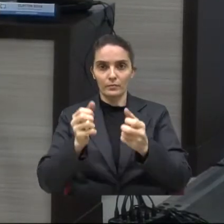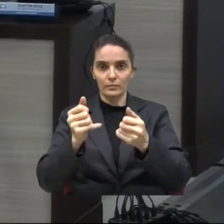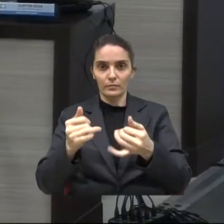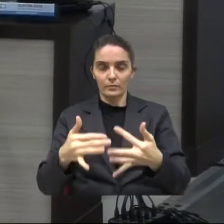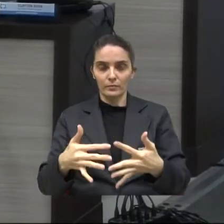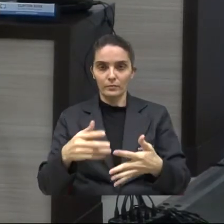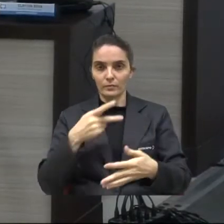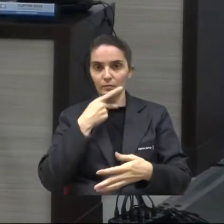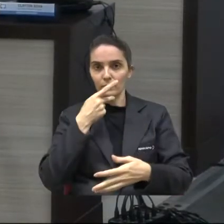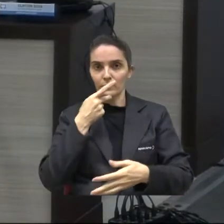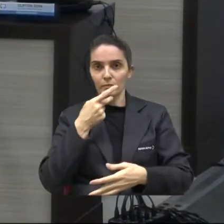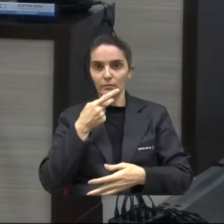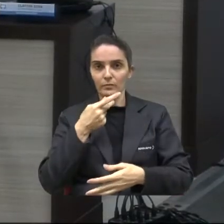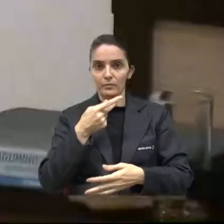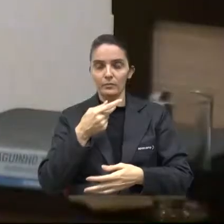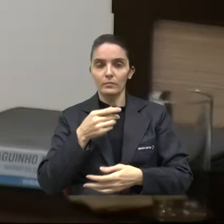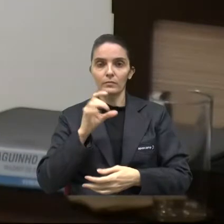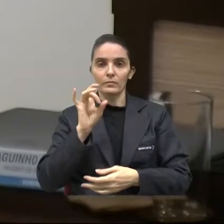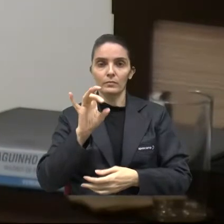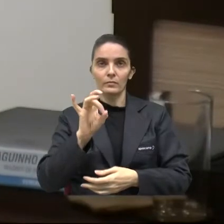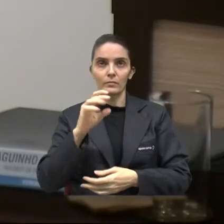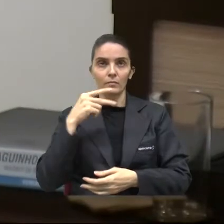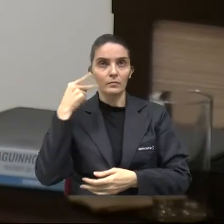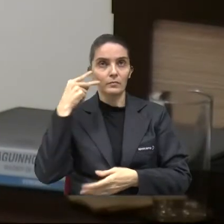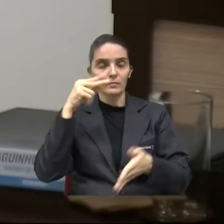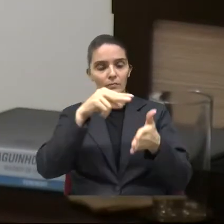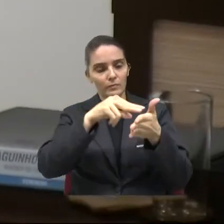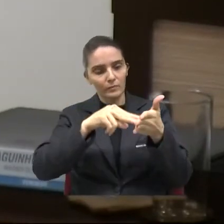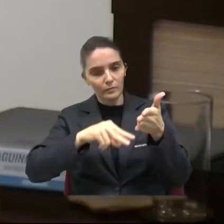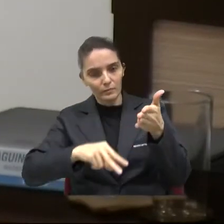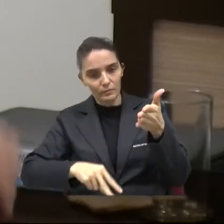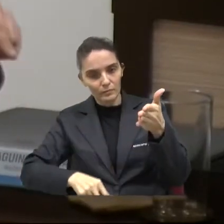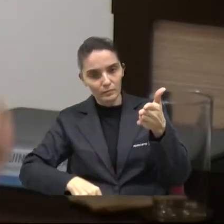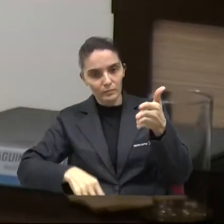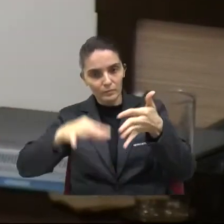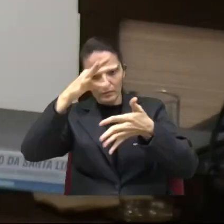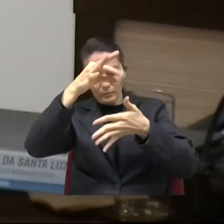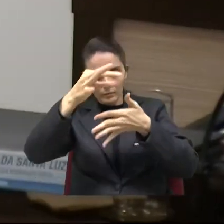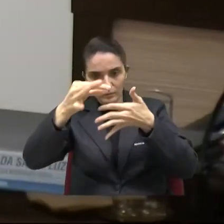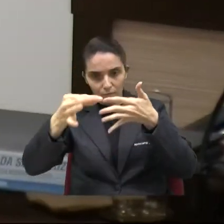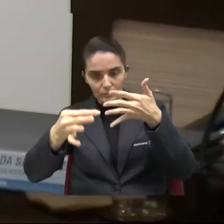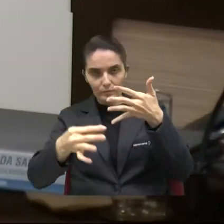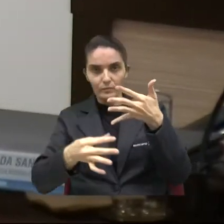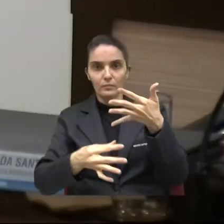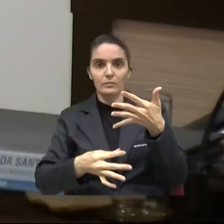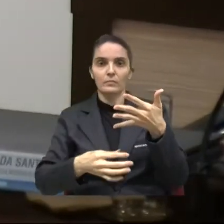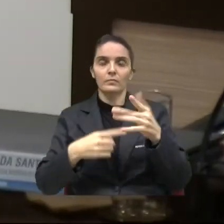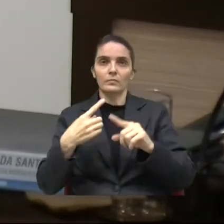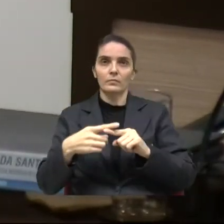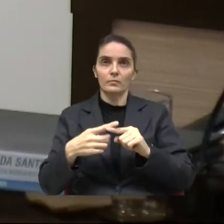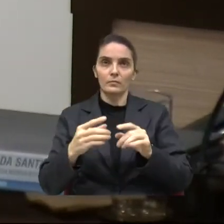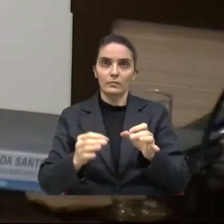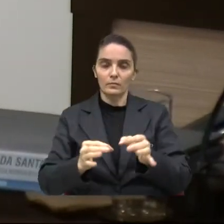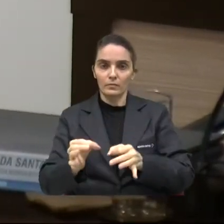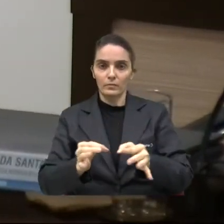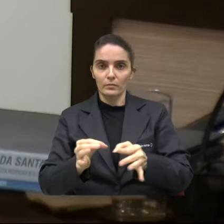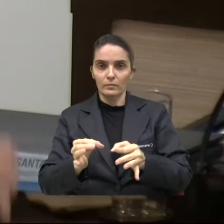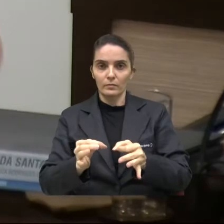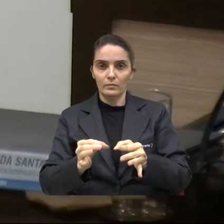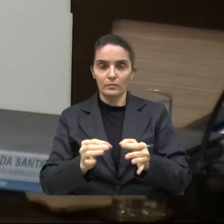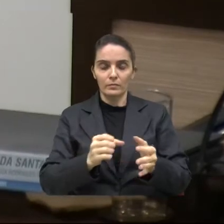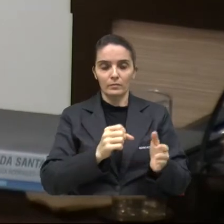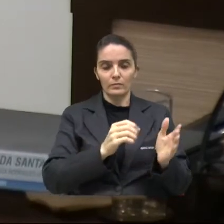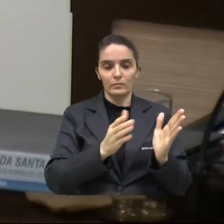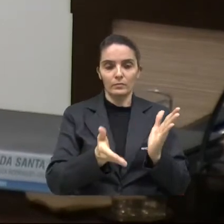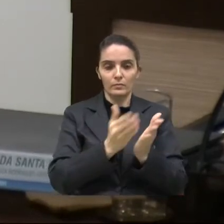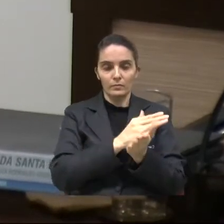honestamente, que cada vereador tivesse feito a leitura minuciosa da exposição de motivos do anteprojeto, que vai da página 8